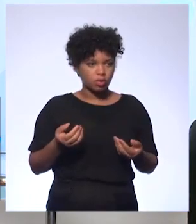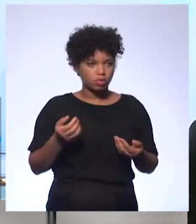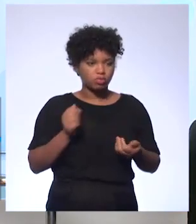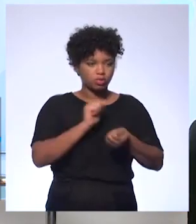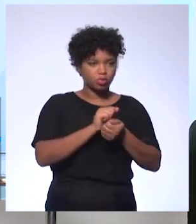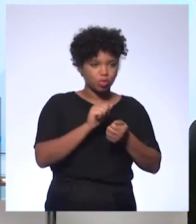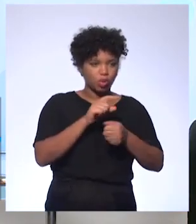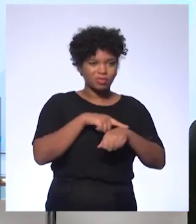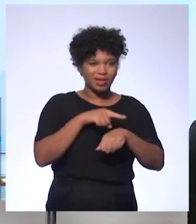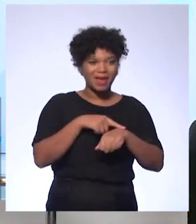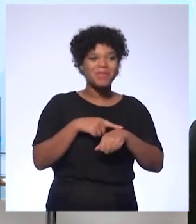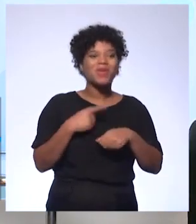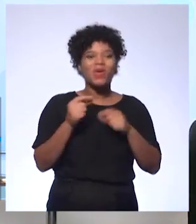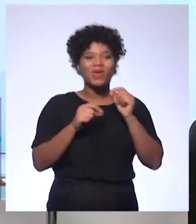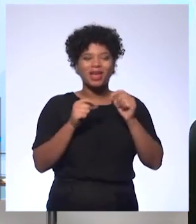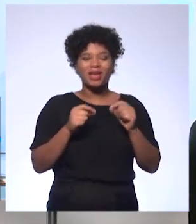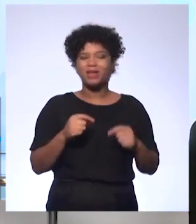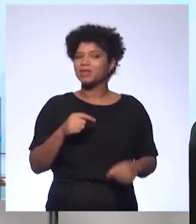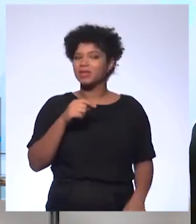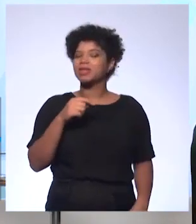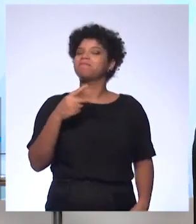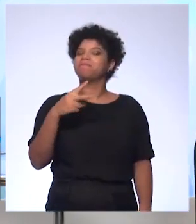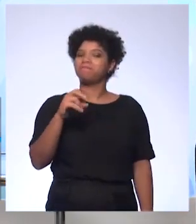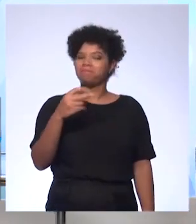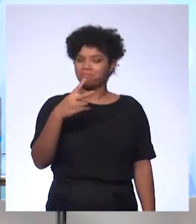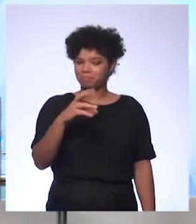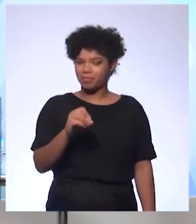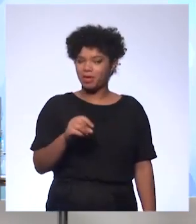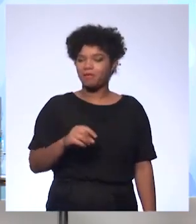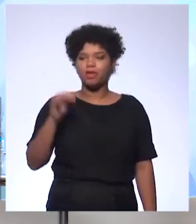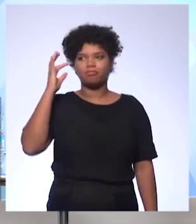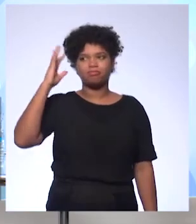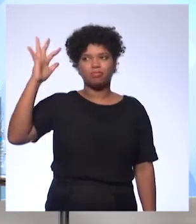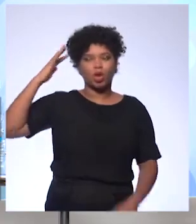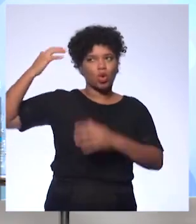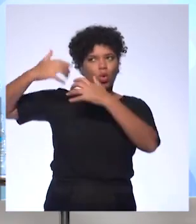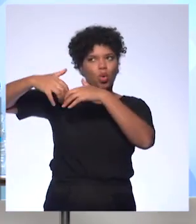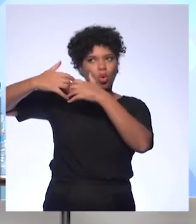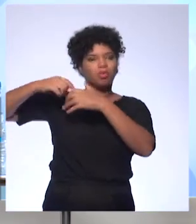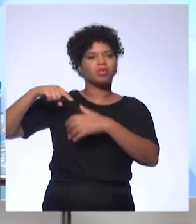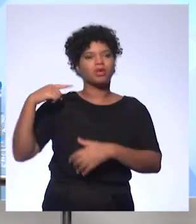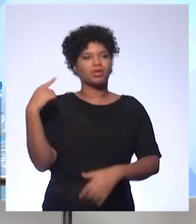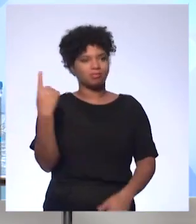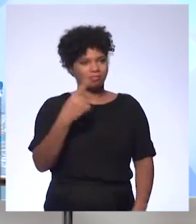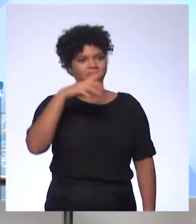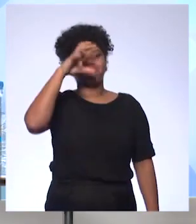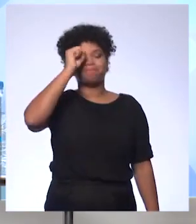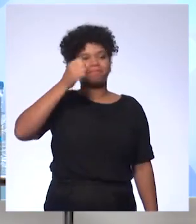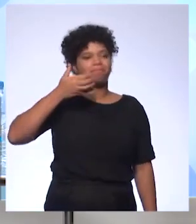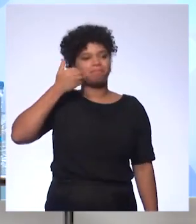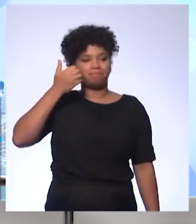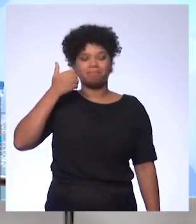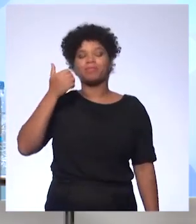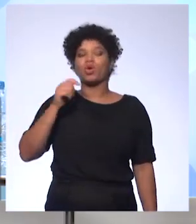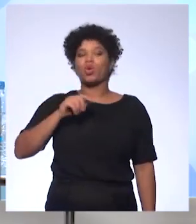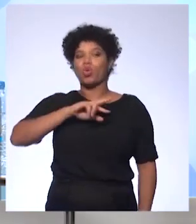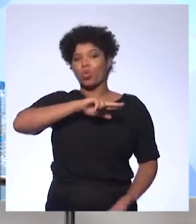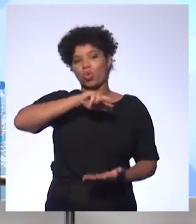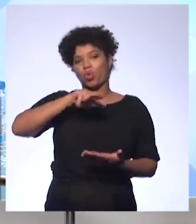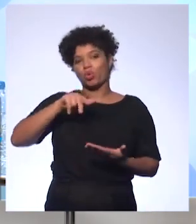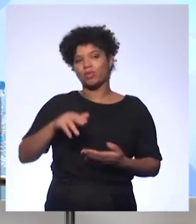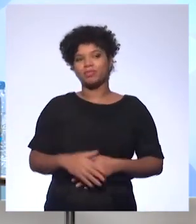sua vida. Né? E 2020 trouxe aí muitos aprendizados. Agora é o momento da